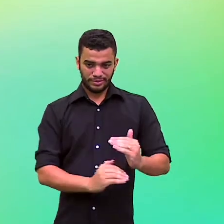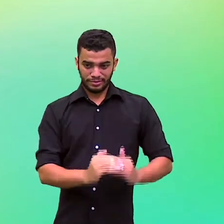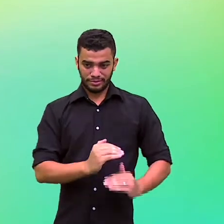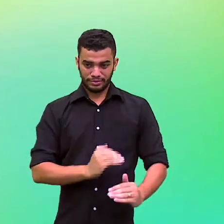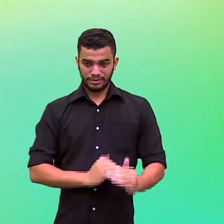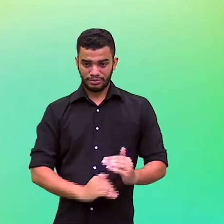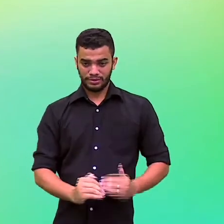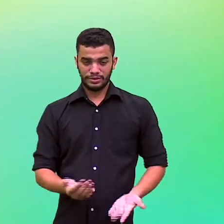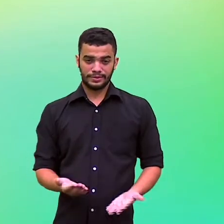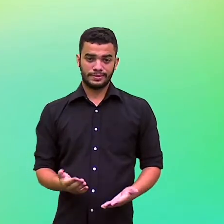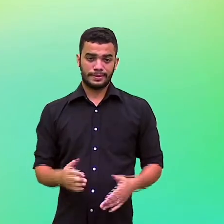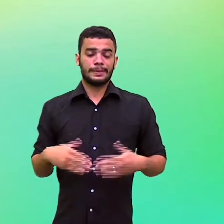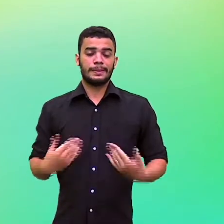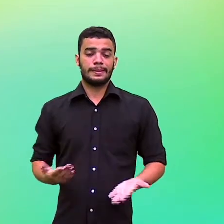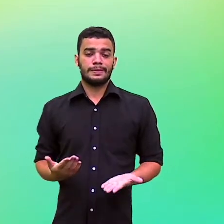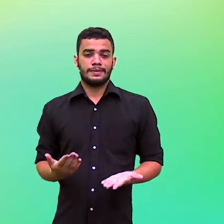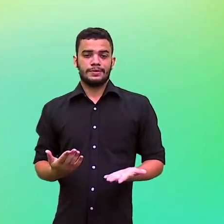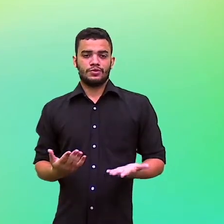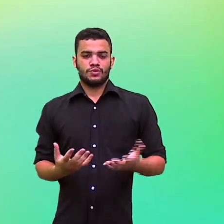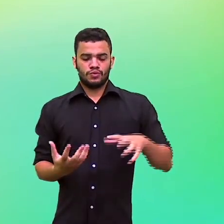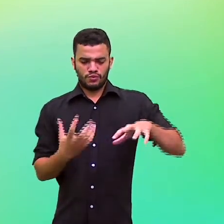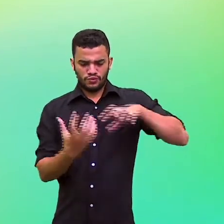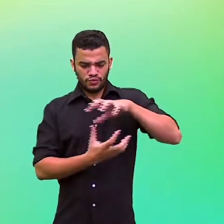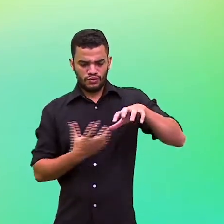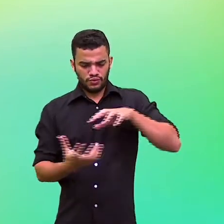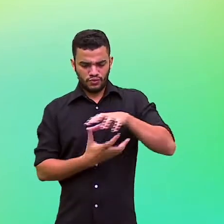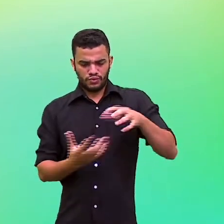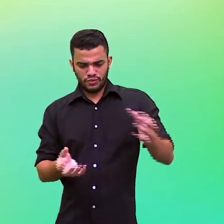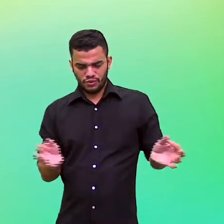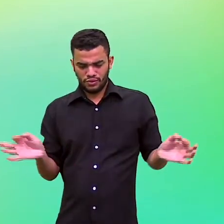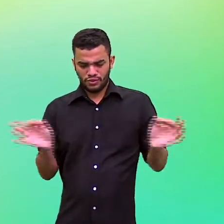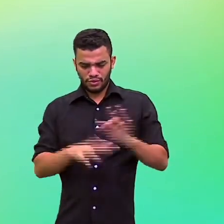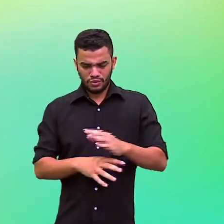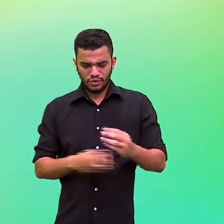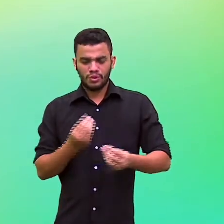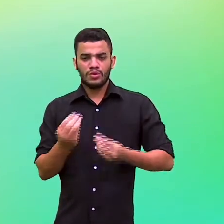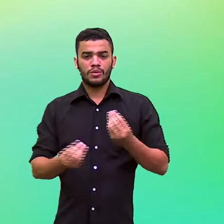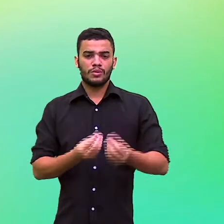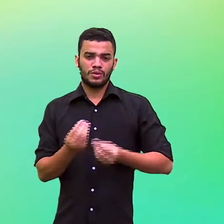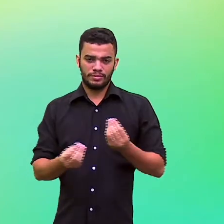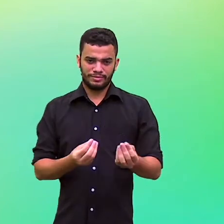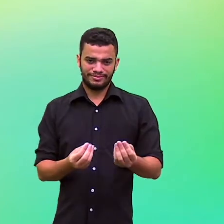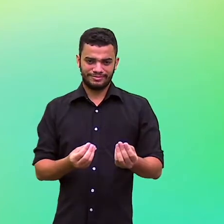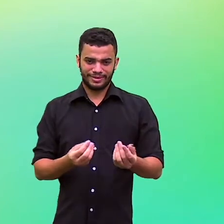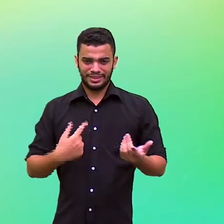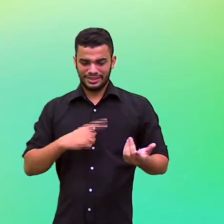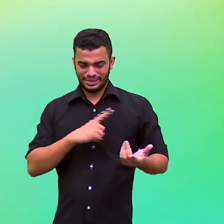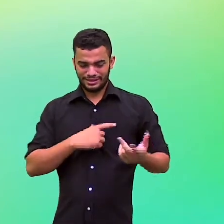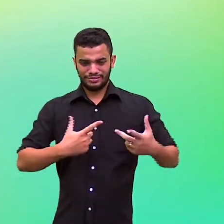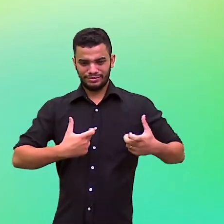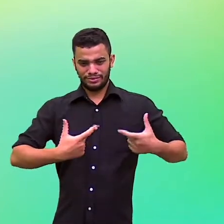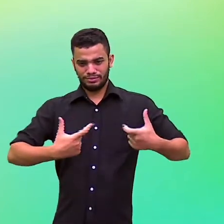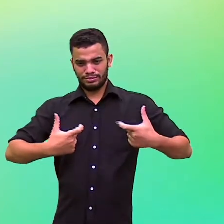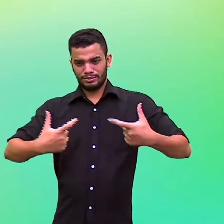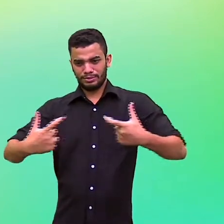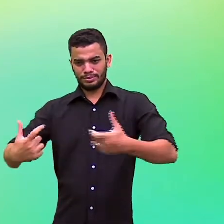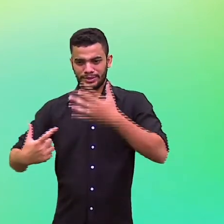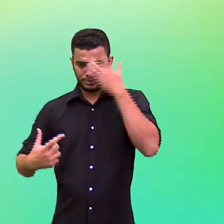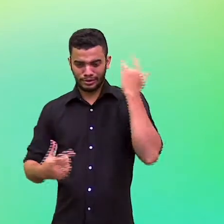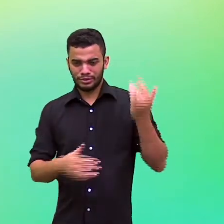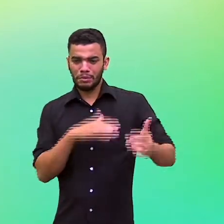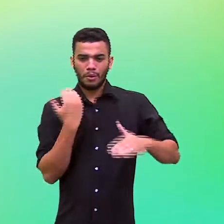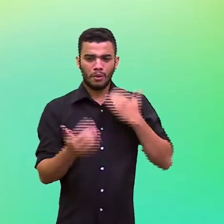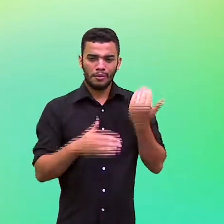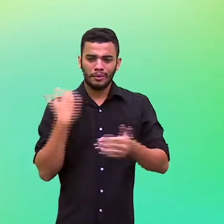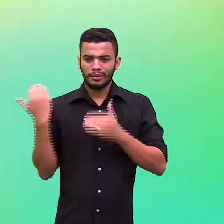movimento acabou? Ele foi derrotado com algumas mortes e muitas prisões. Porém, o governo fez